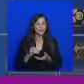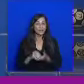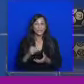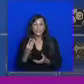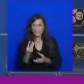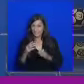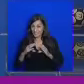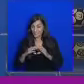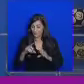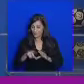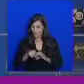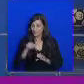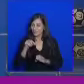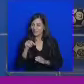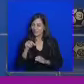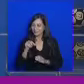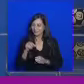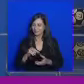Faltando três bolas.